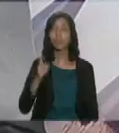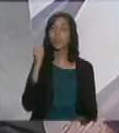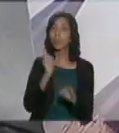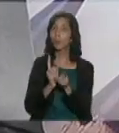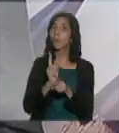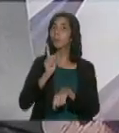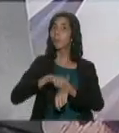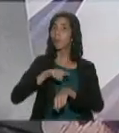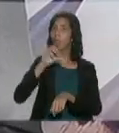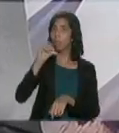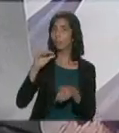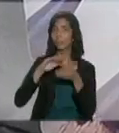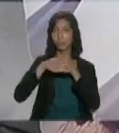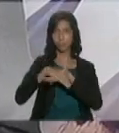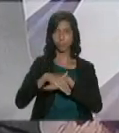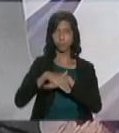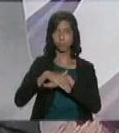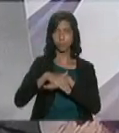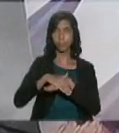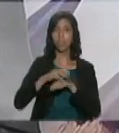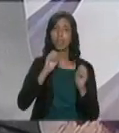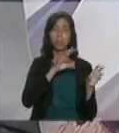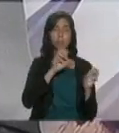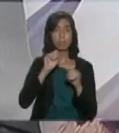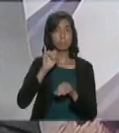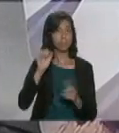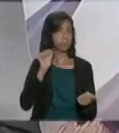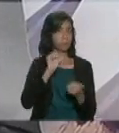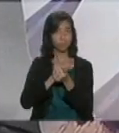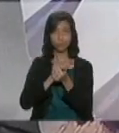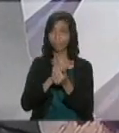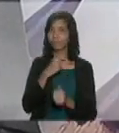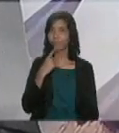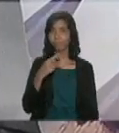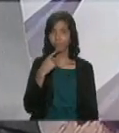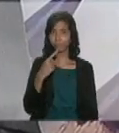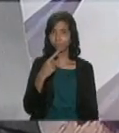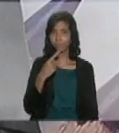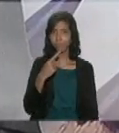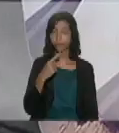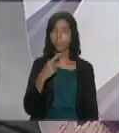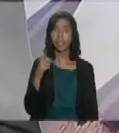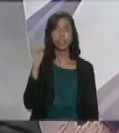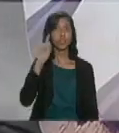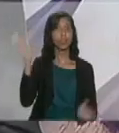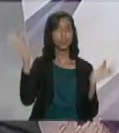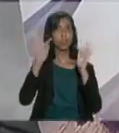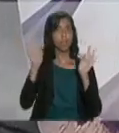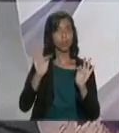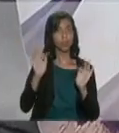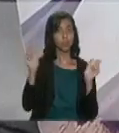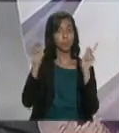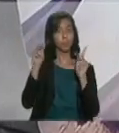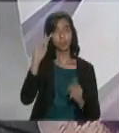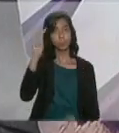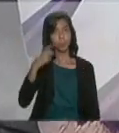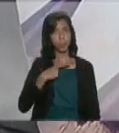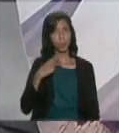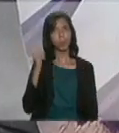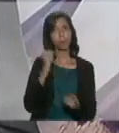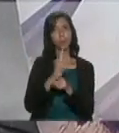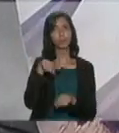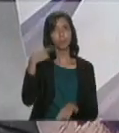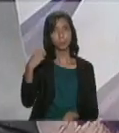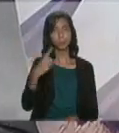mais. Encontro marcado às 9h da noite. Educação, se você não se envolver, não rola. Dias felizes, paz do eu e até